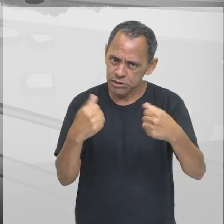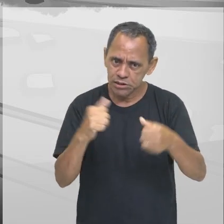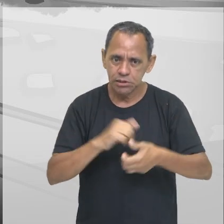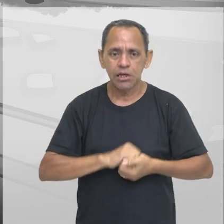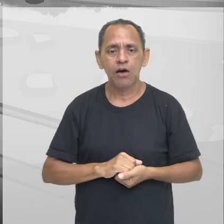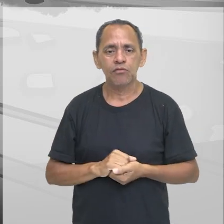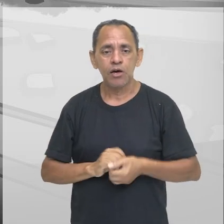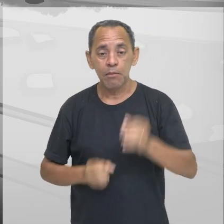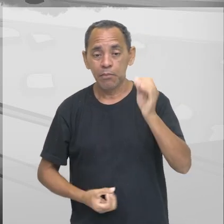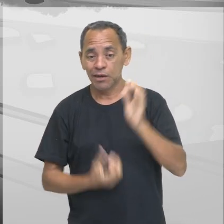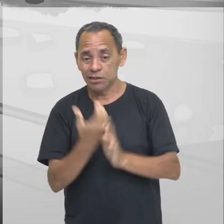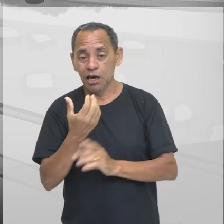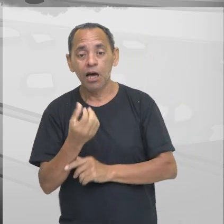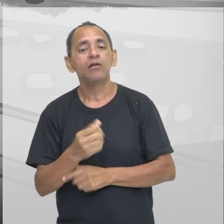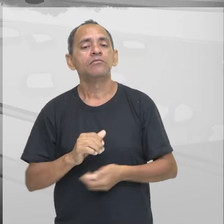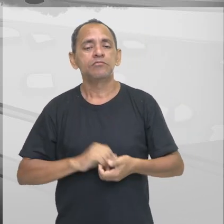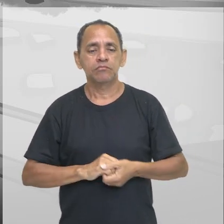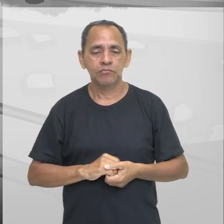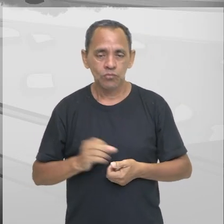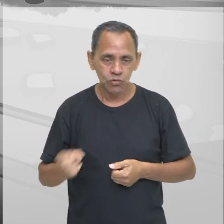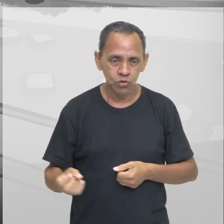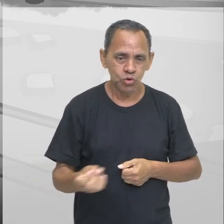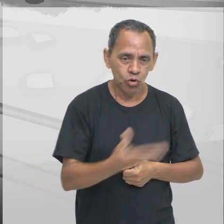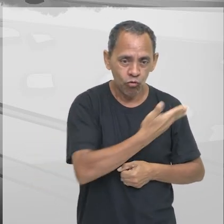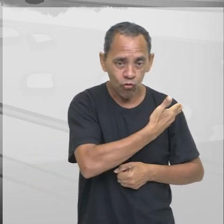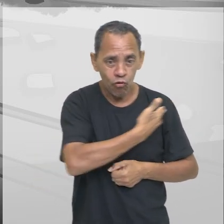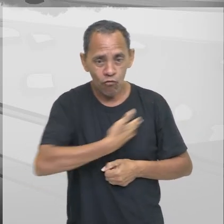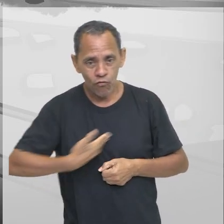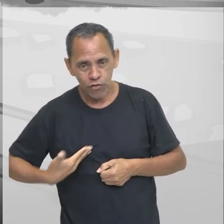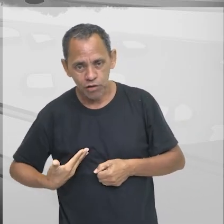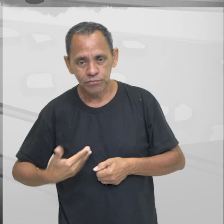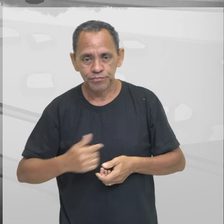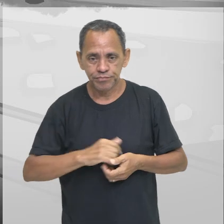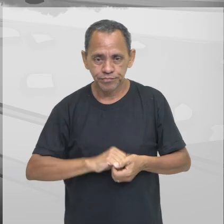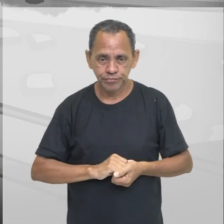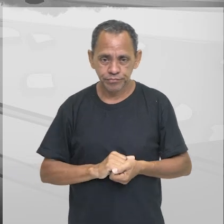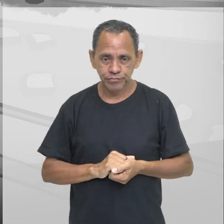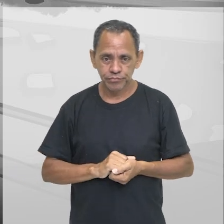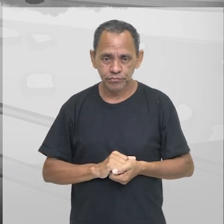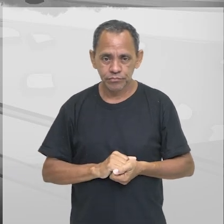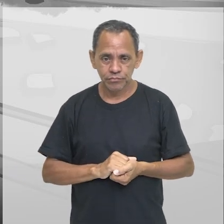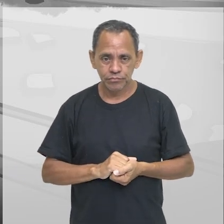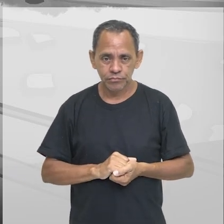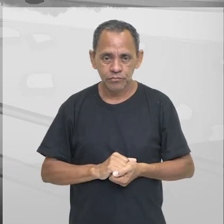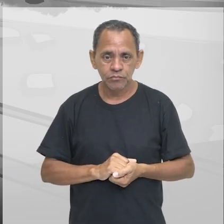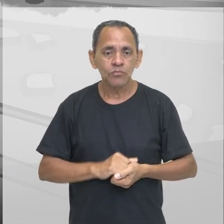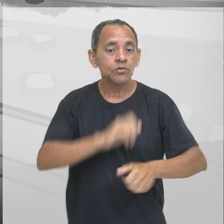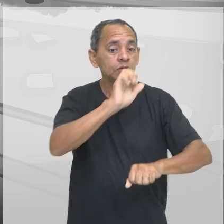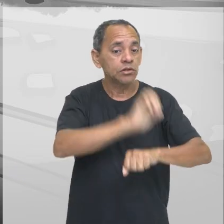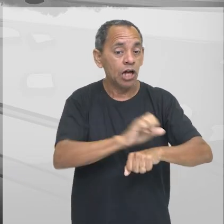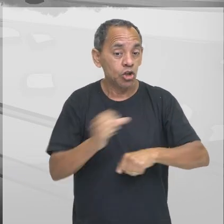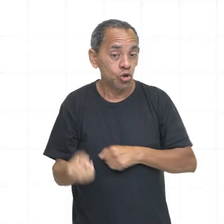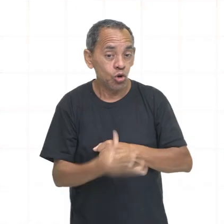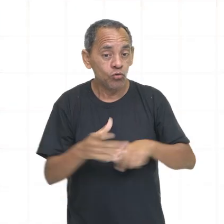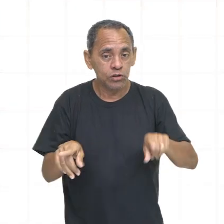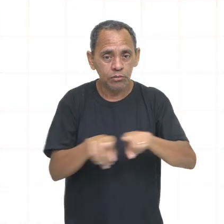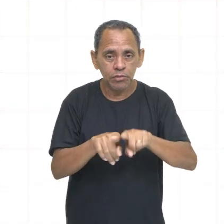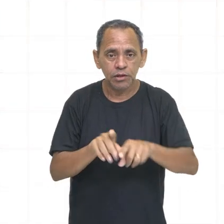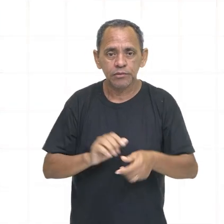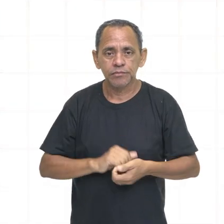novo momento, por assim dizer, do seu governo, que ficou conhecido como o Estado Novo. Vamos ao texto. Vamos lá,